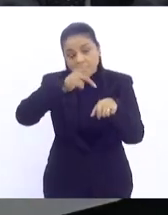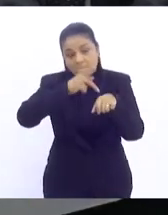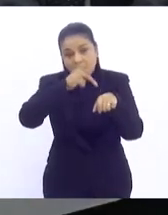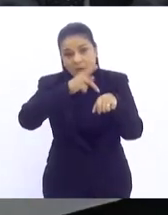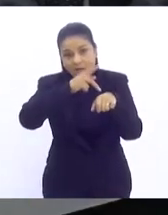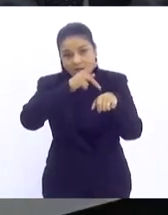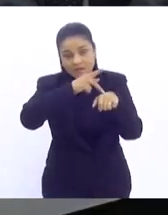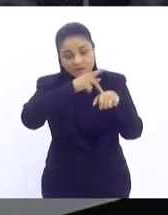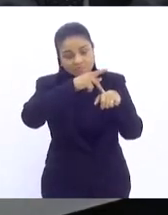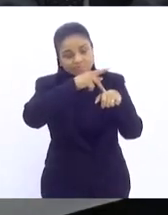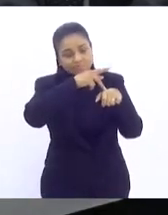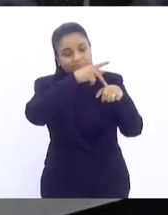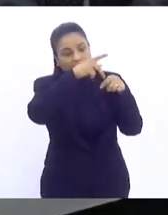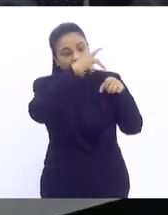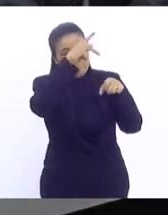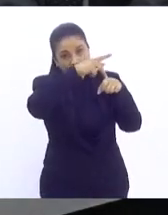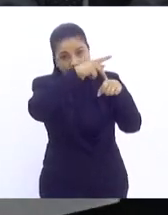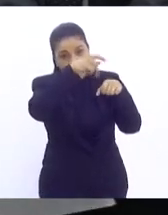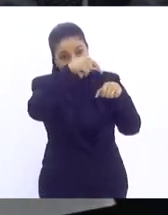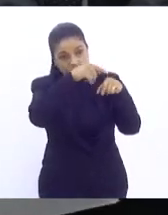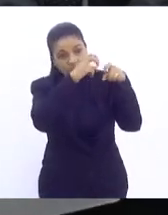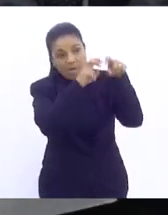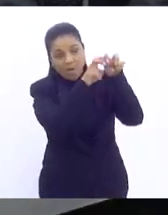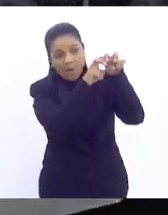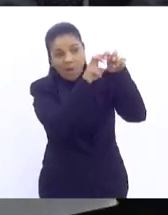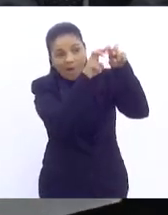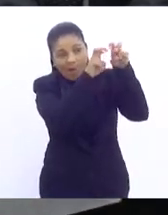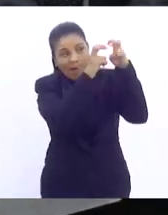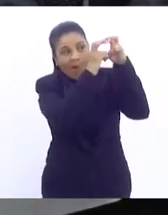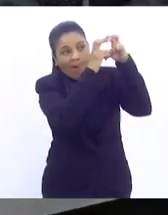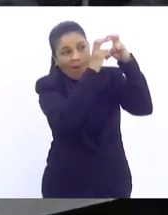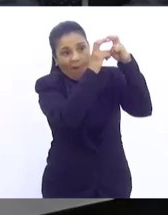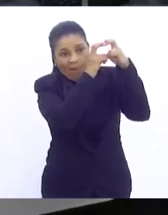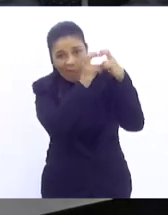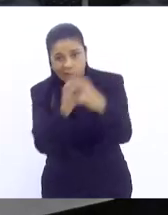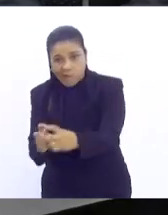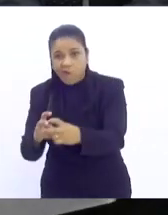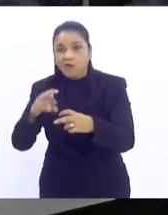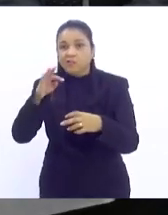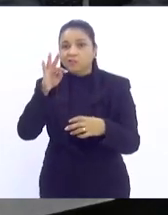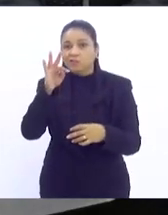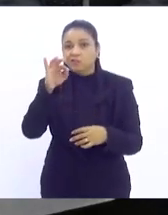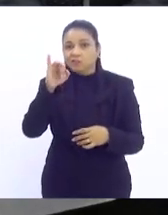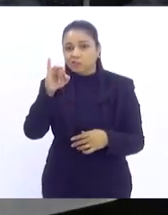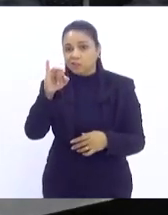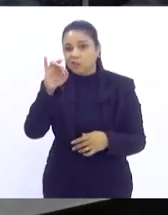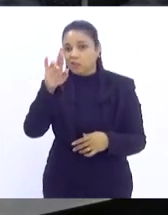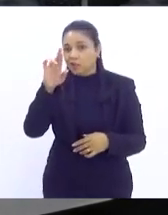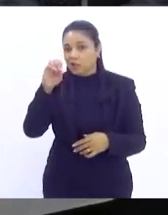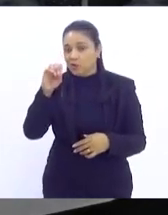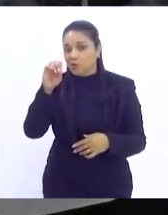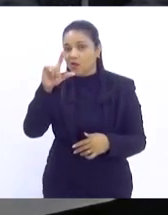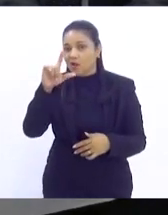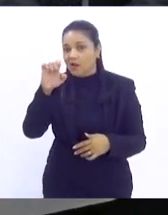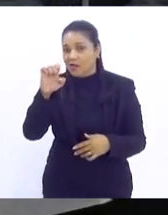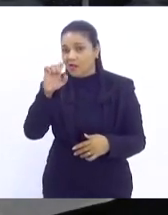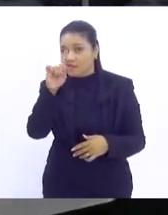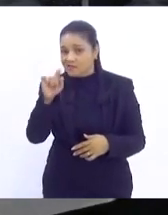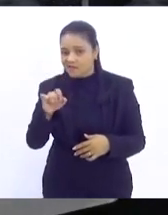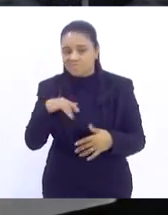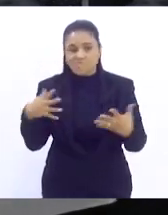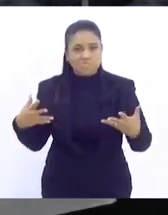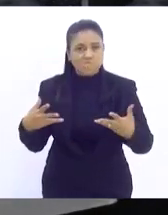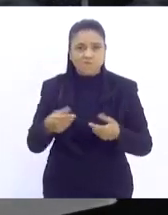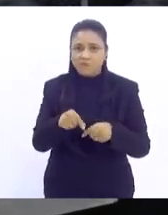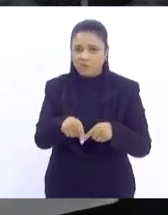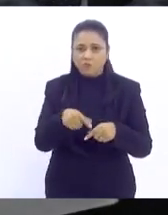tirolesa que é um negócio Fantástico para o rio o rio vive o mesmo modelo turístico Deputado Anderson a